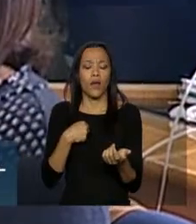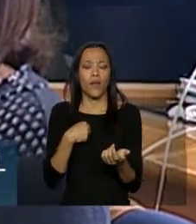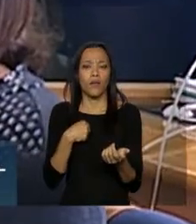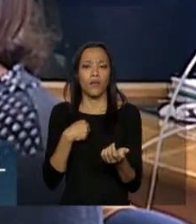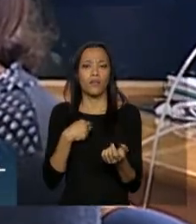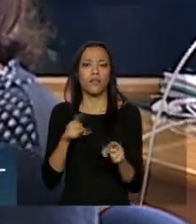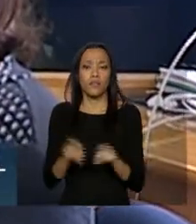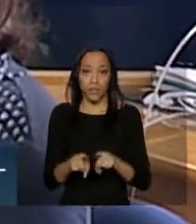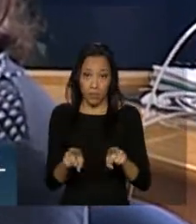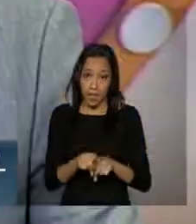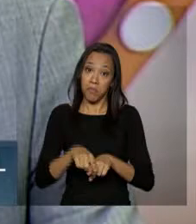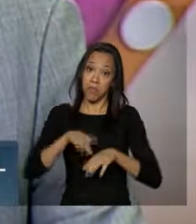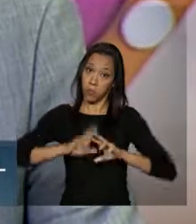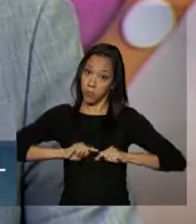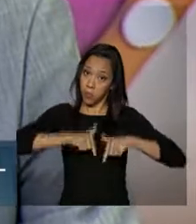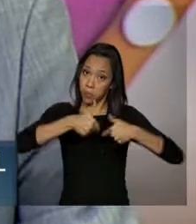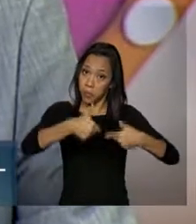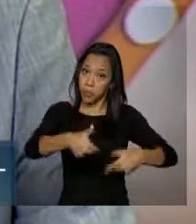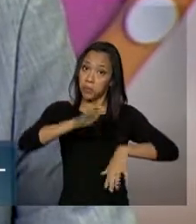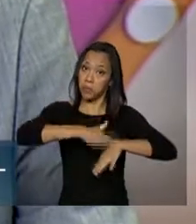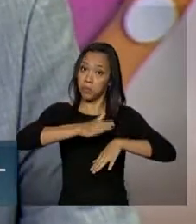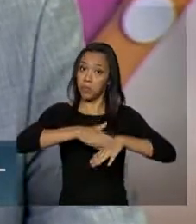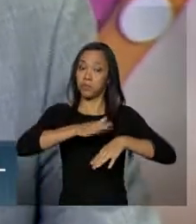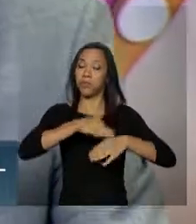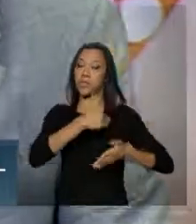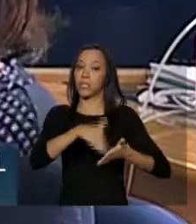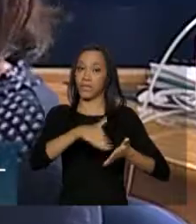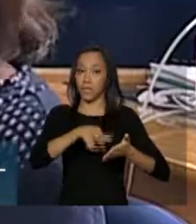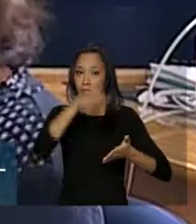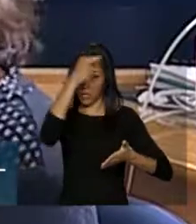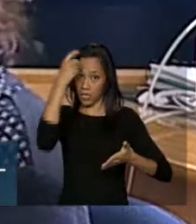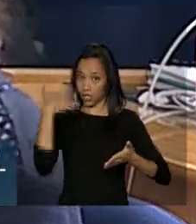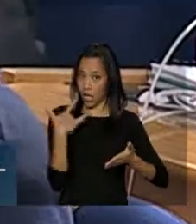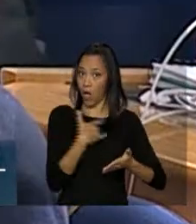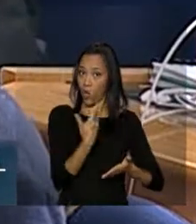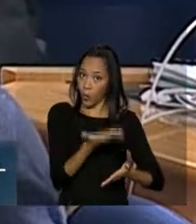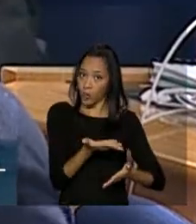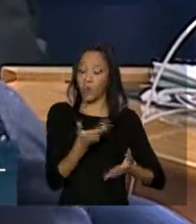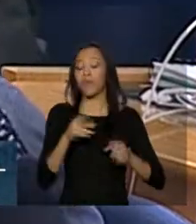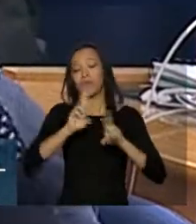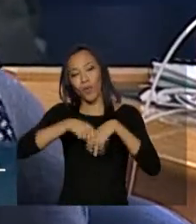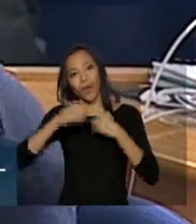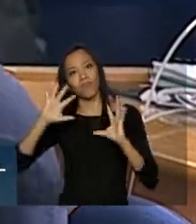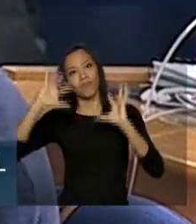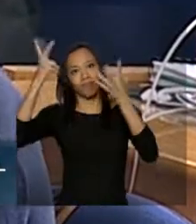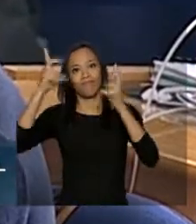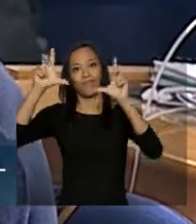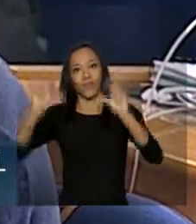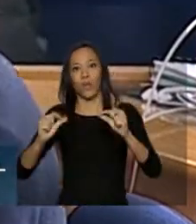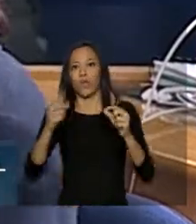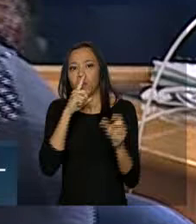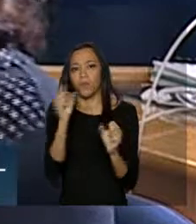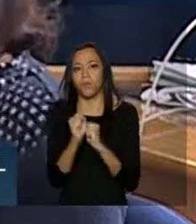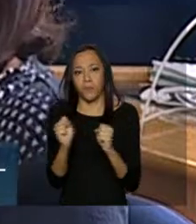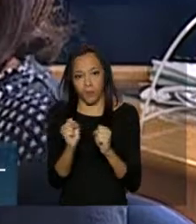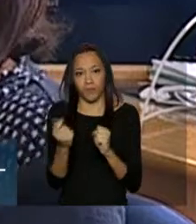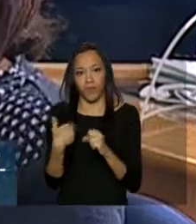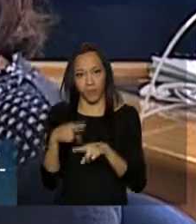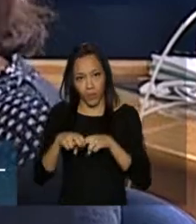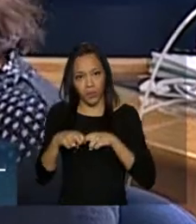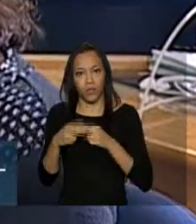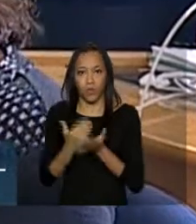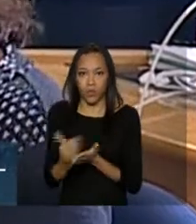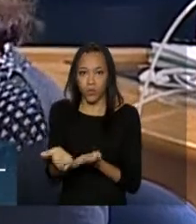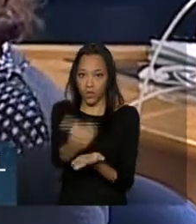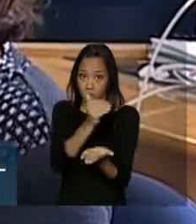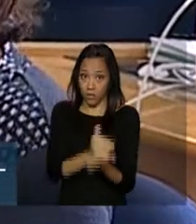Pela iniciativa da Secretaria de Estado da Saúde, sim, do Rio Grande do Sul. Sim, mas o motivo, né, pelas temperaturas. Nós temos registro